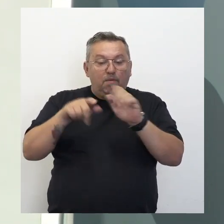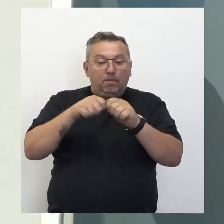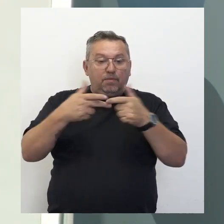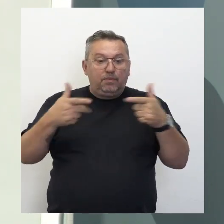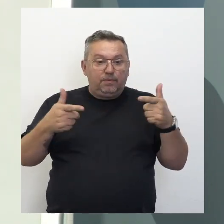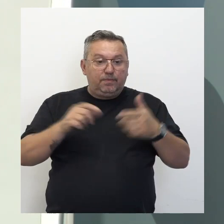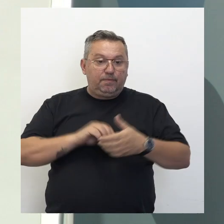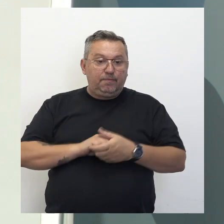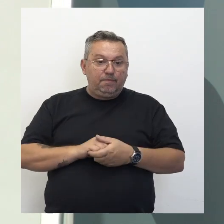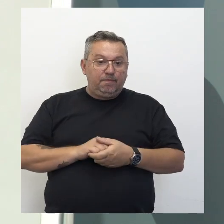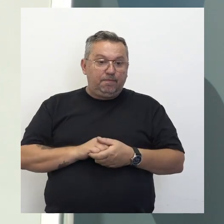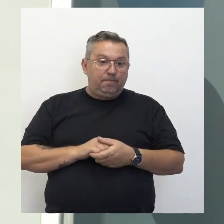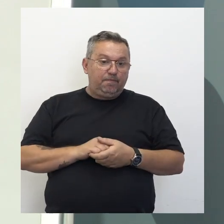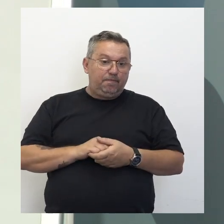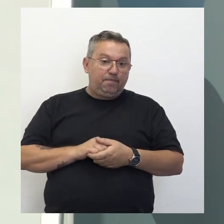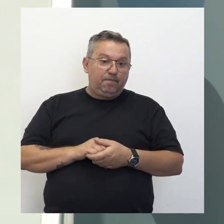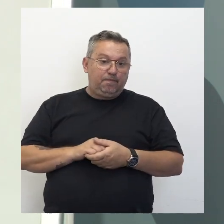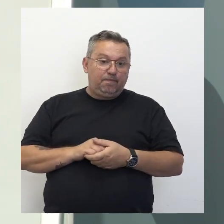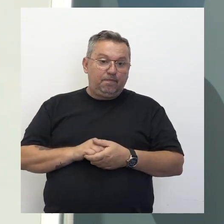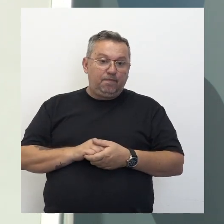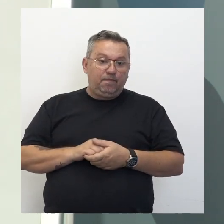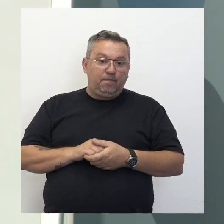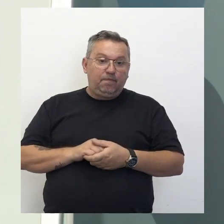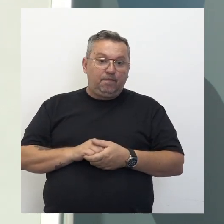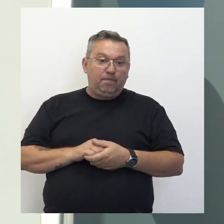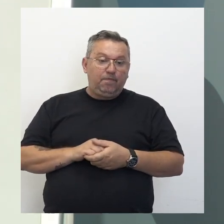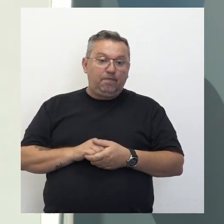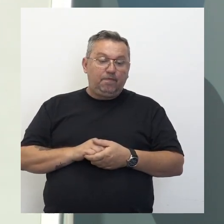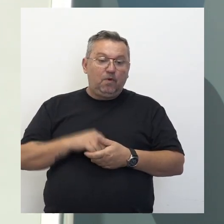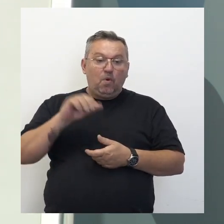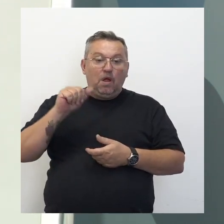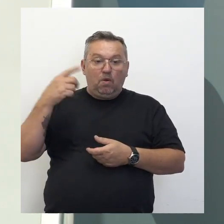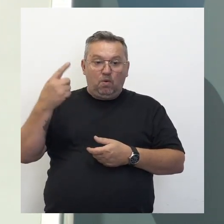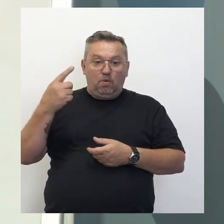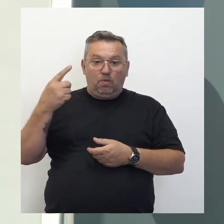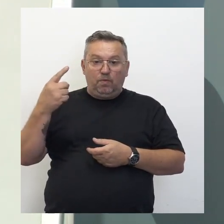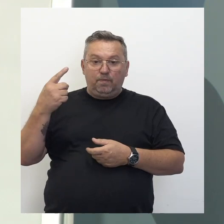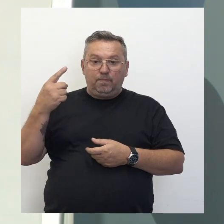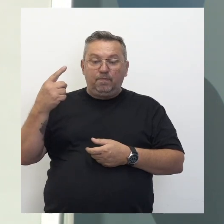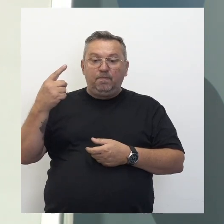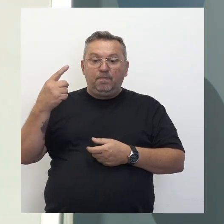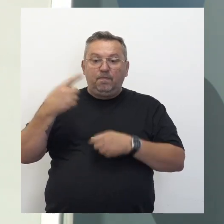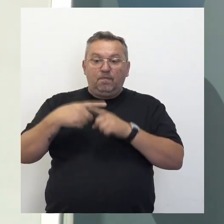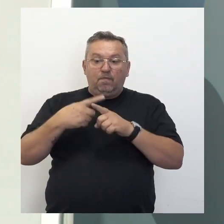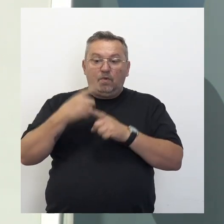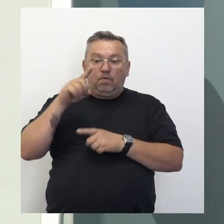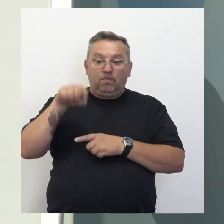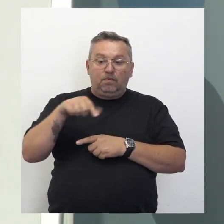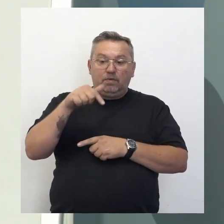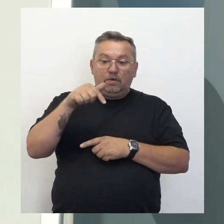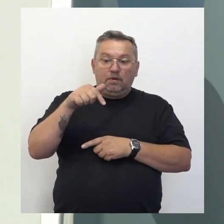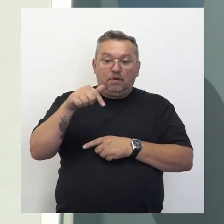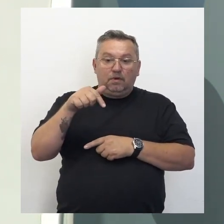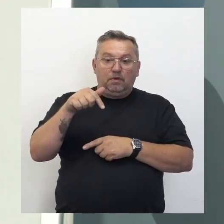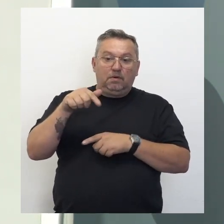Então, o ácido mais forte é o 1, né? Pelo quê? O Kc. E o ácido